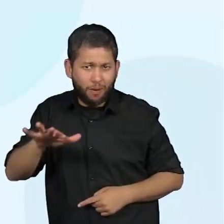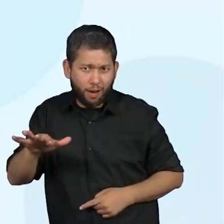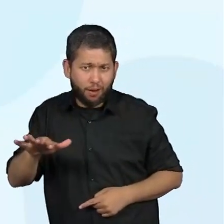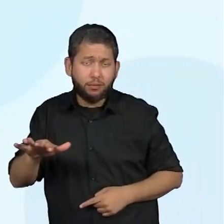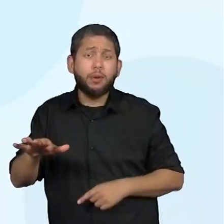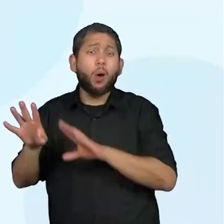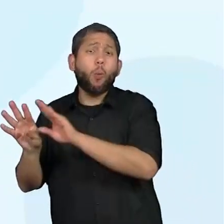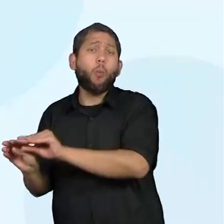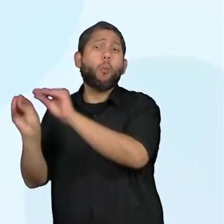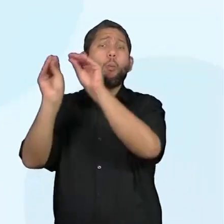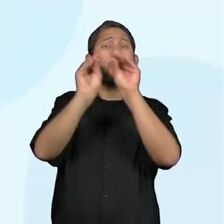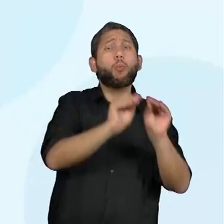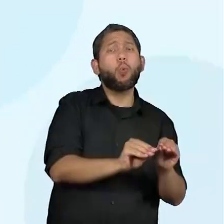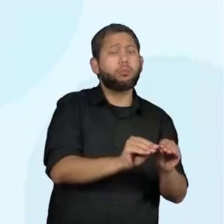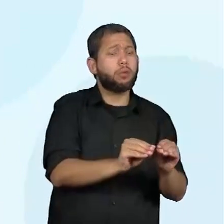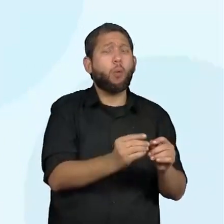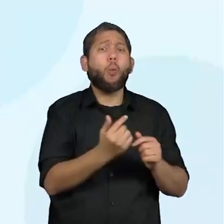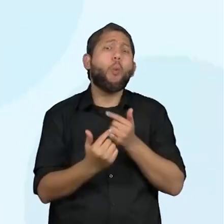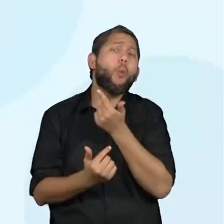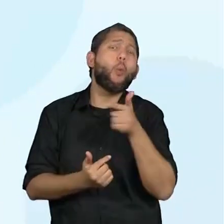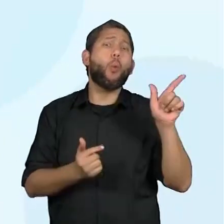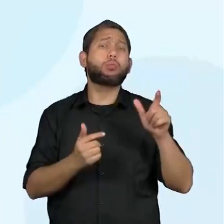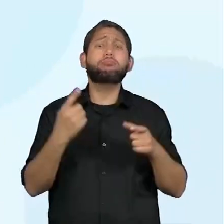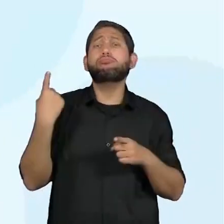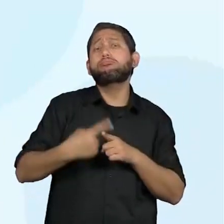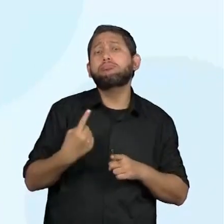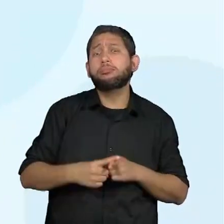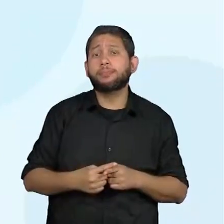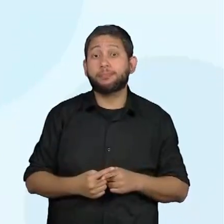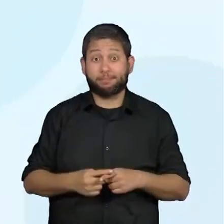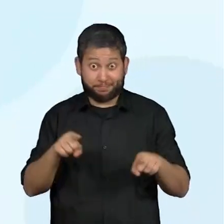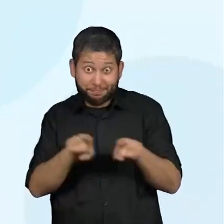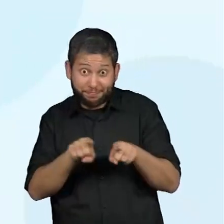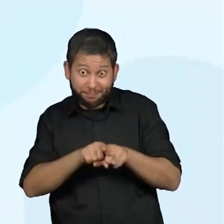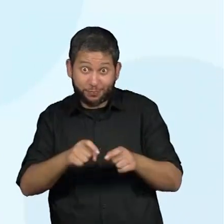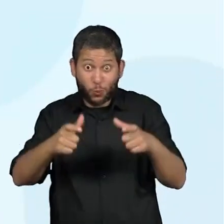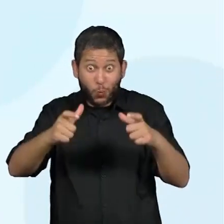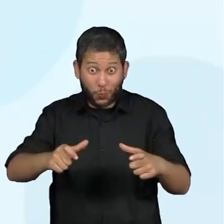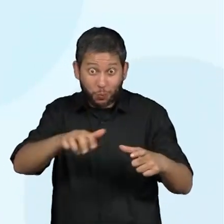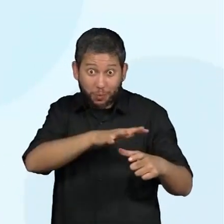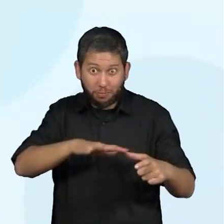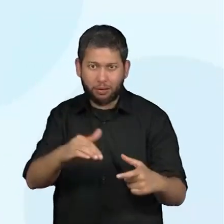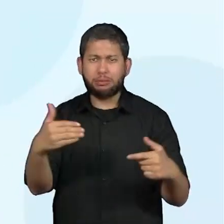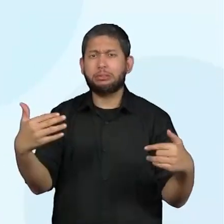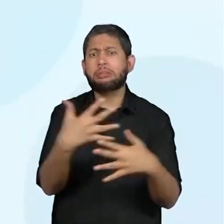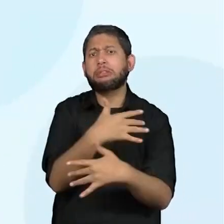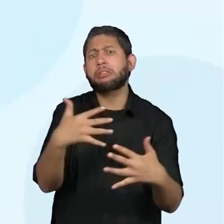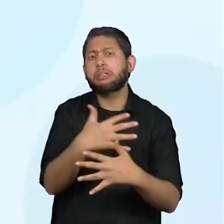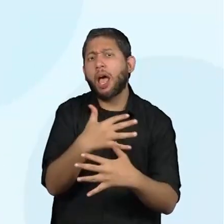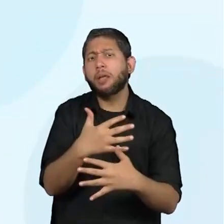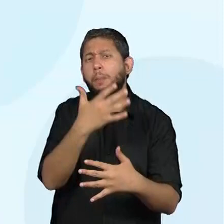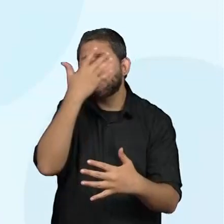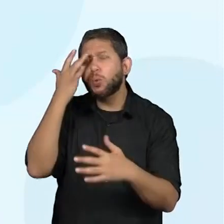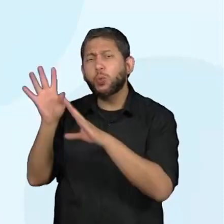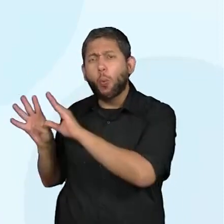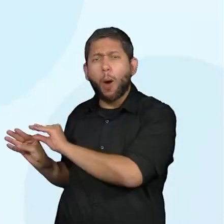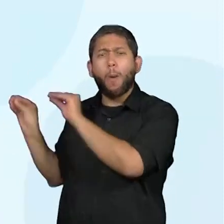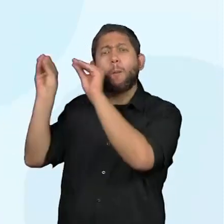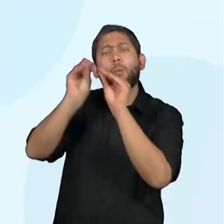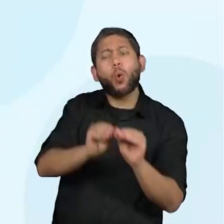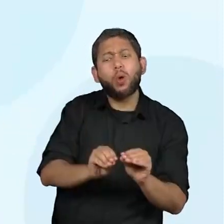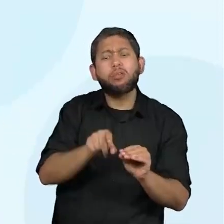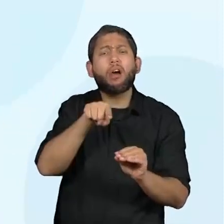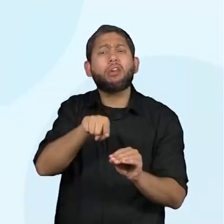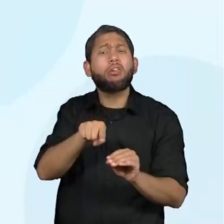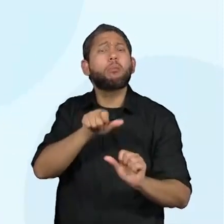das pessoas e nas cidades. Isso mesmo, essa aula tem o objetivo de